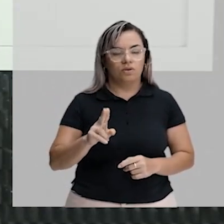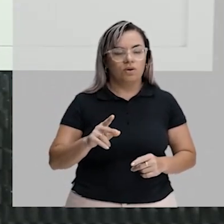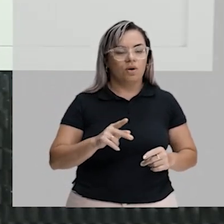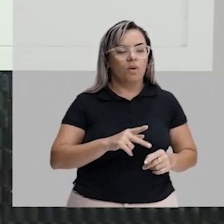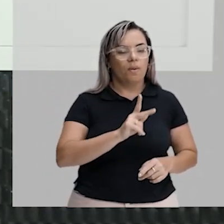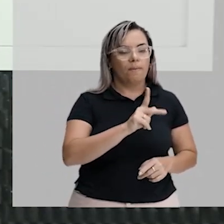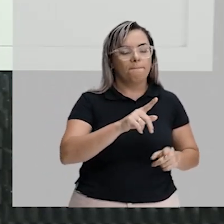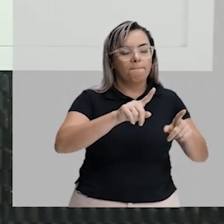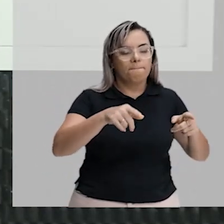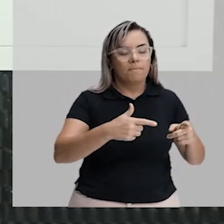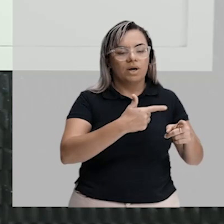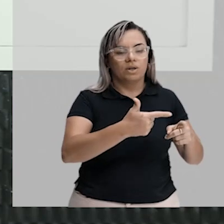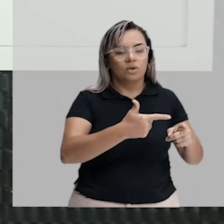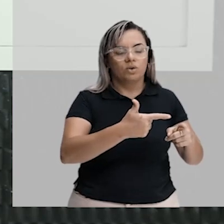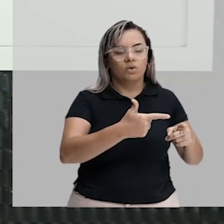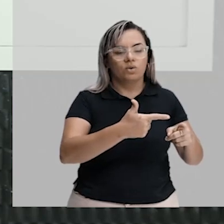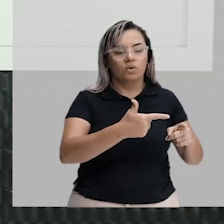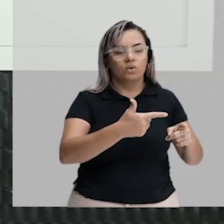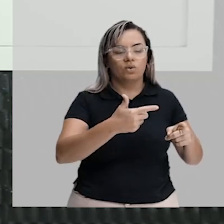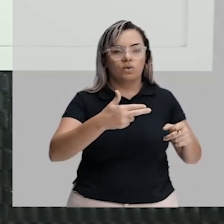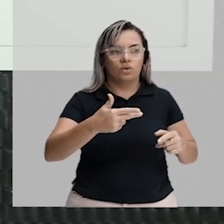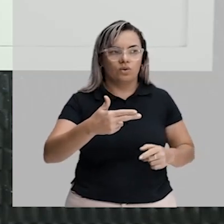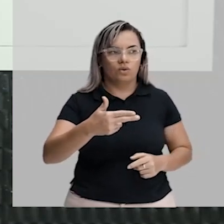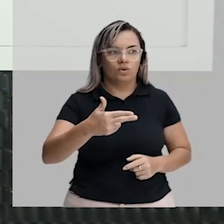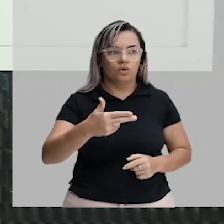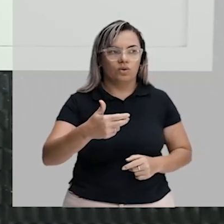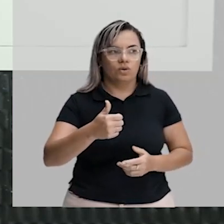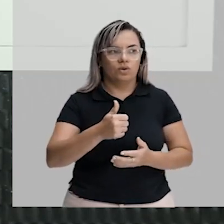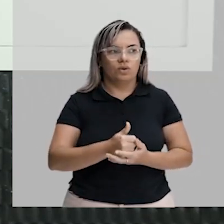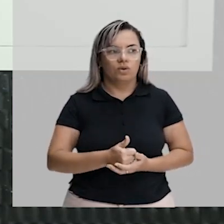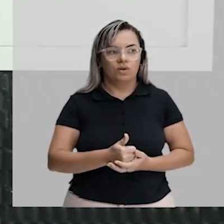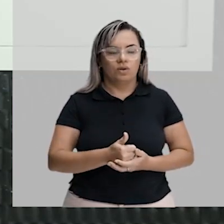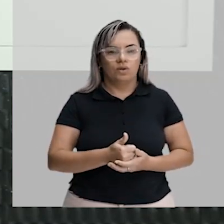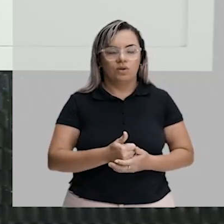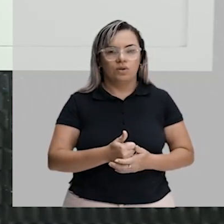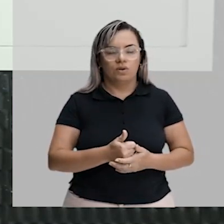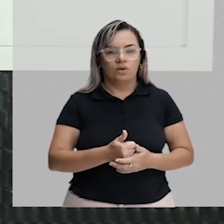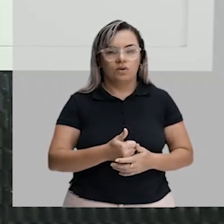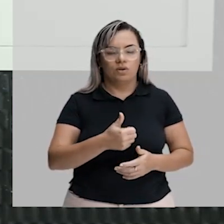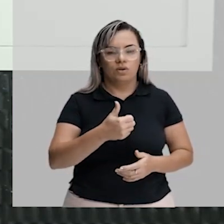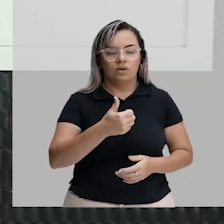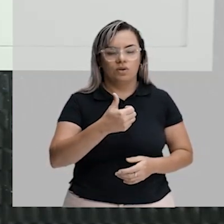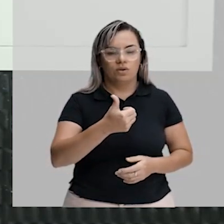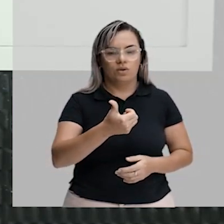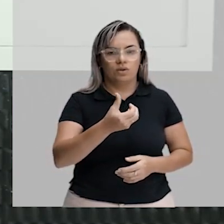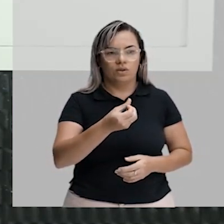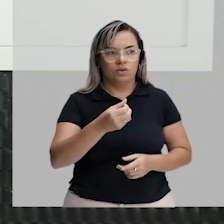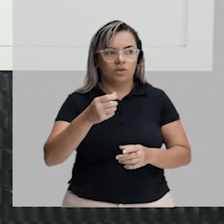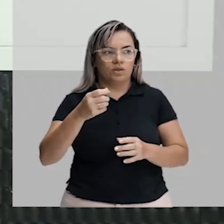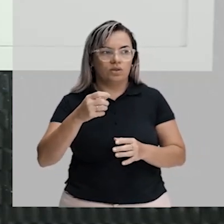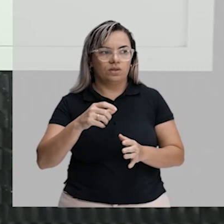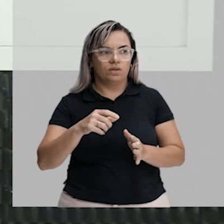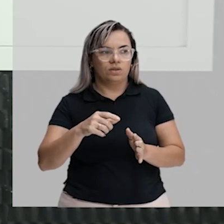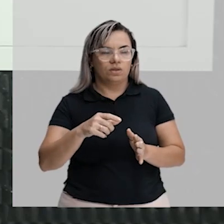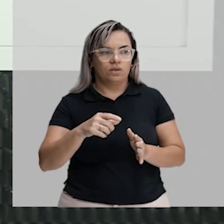P2 é igual a 16 menos 6 dá 10, 10 mais 5 dá